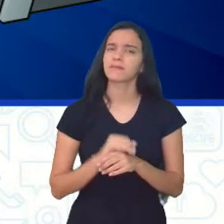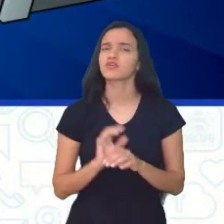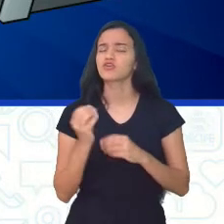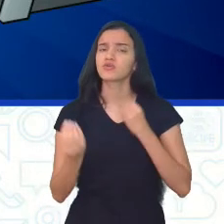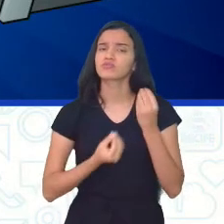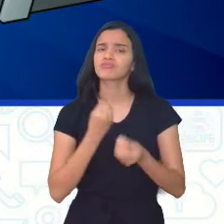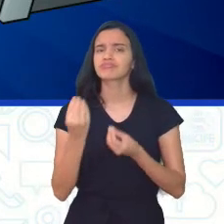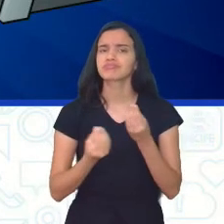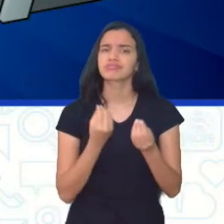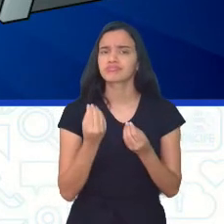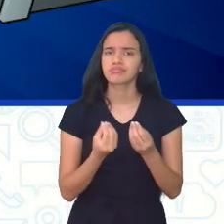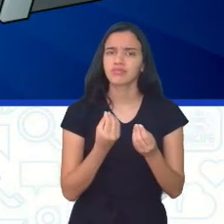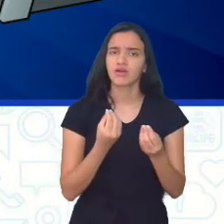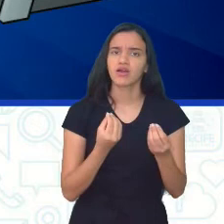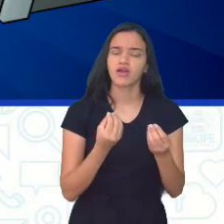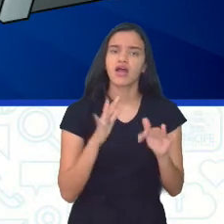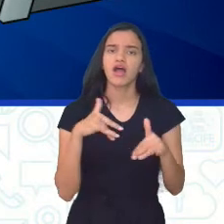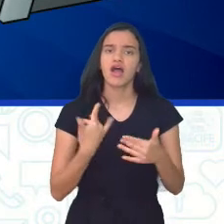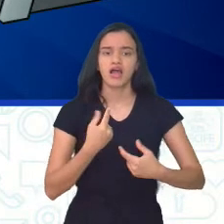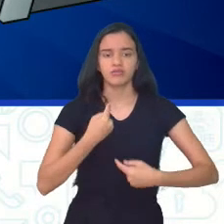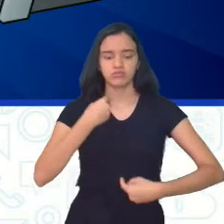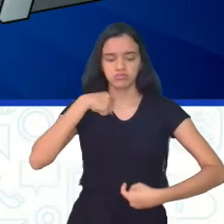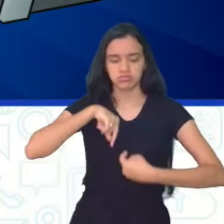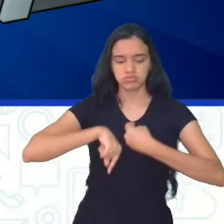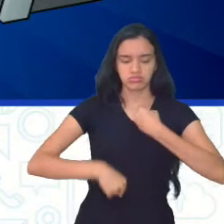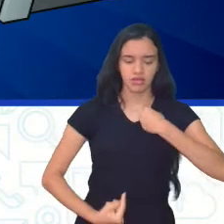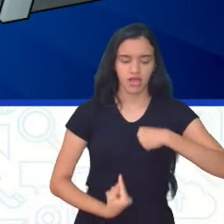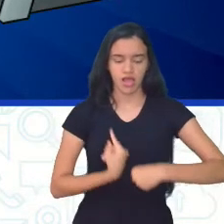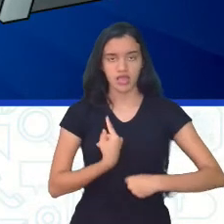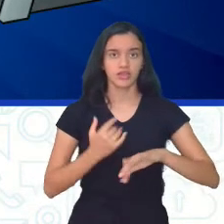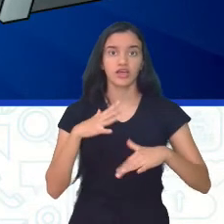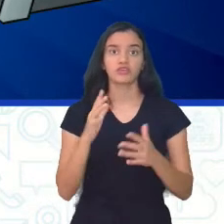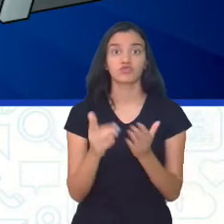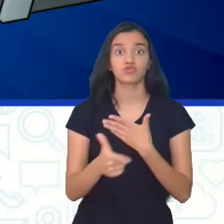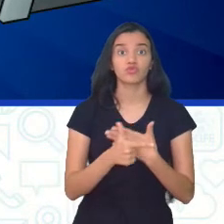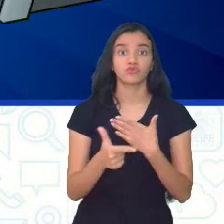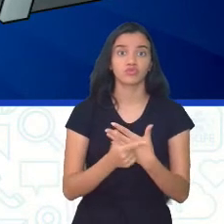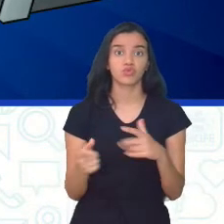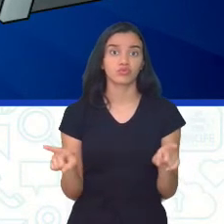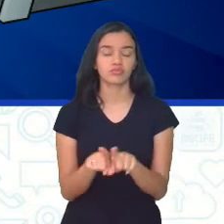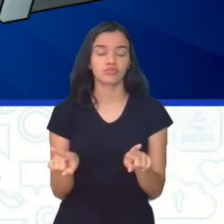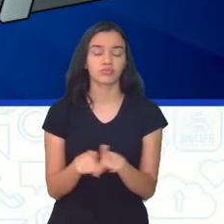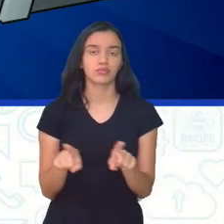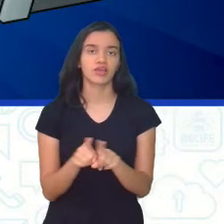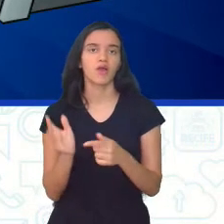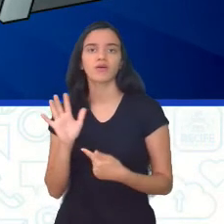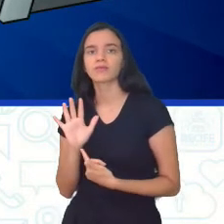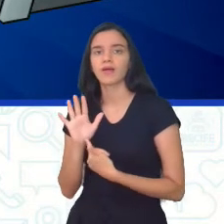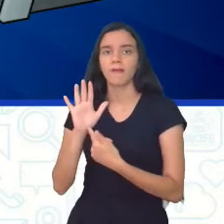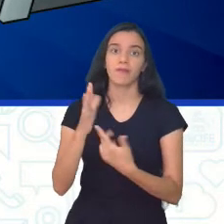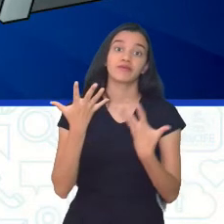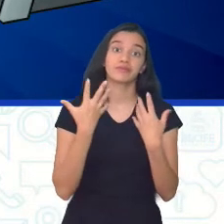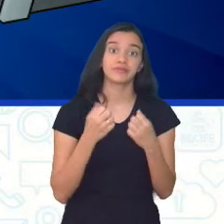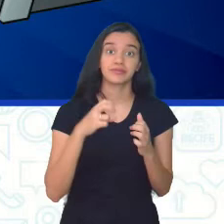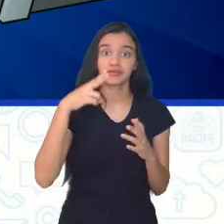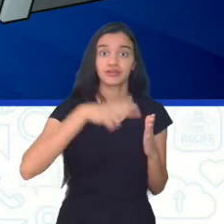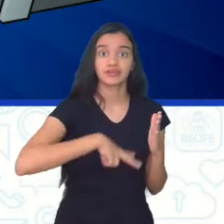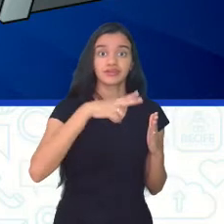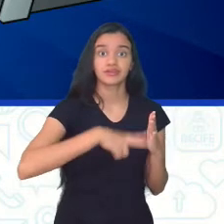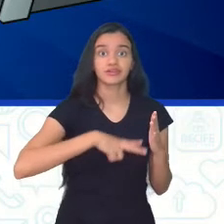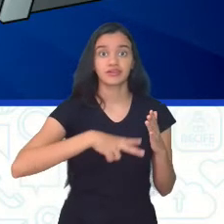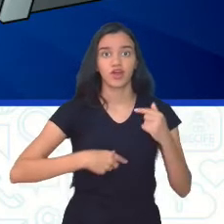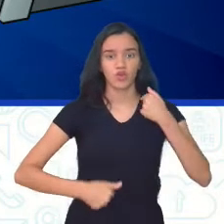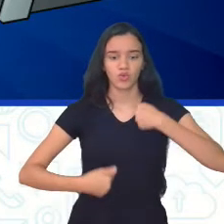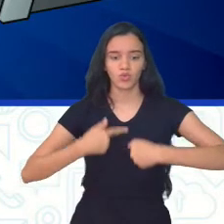como são esses nervos e quais são as funções? Sensitivos. Olha o que representam. Vamos para a leitura. Os